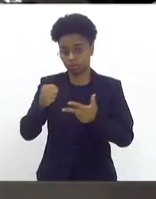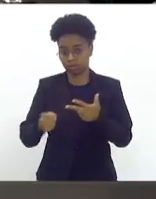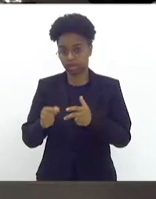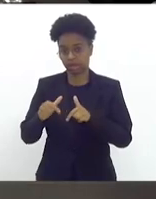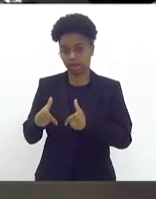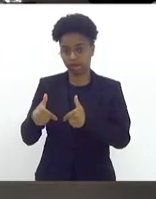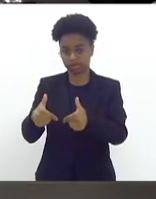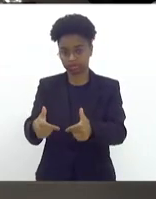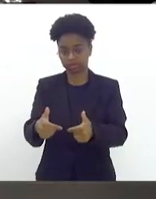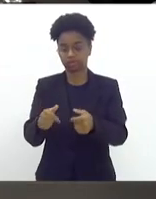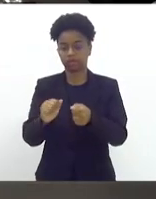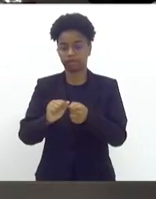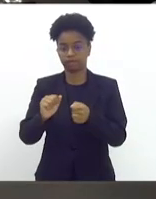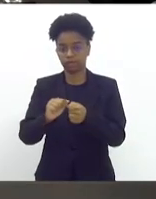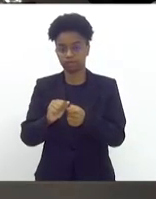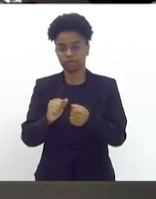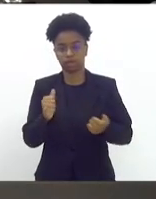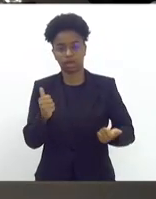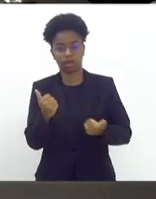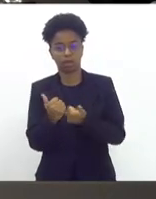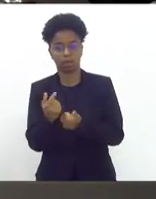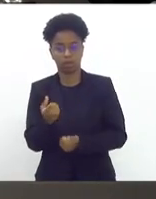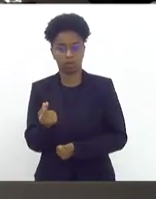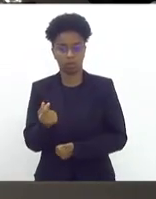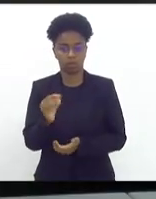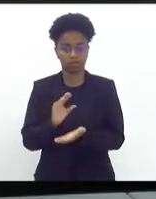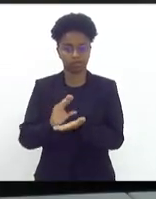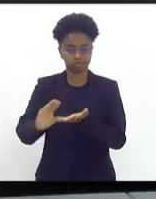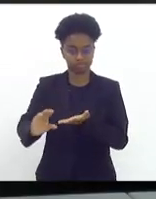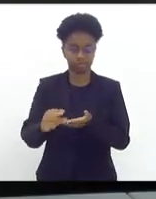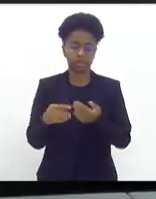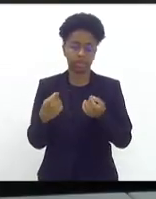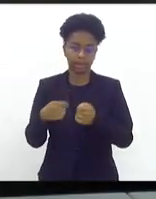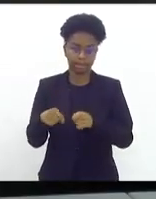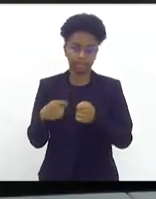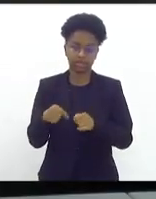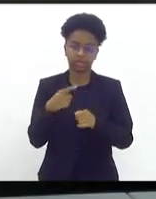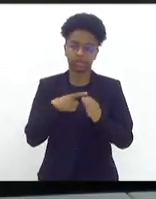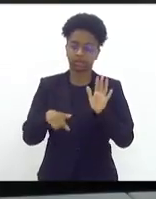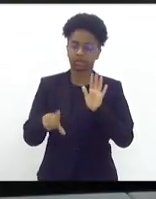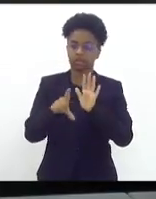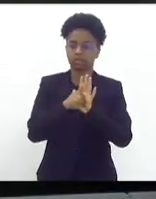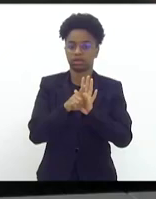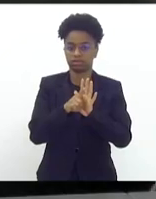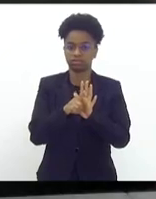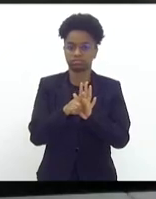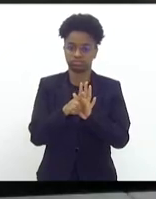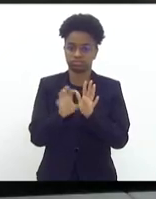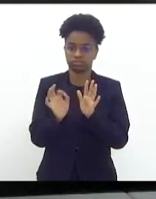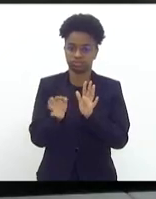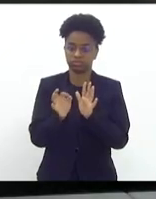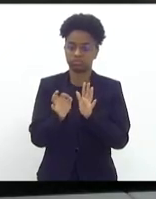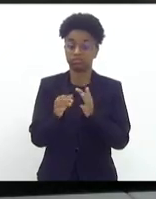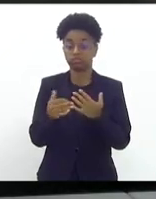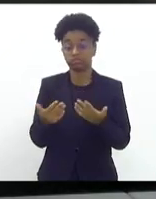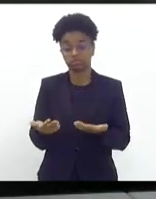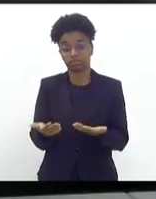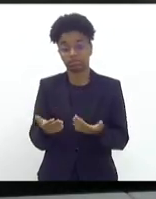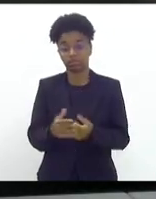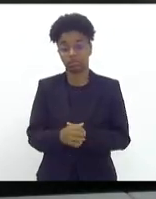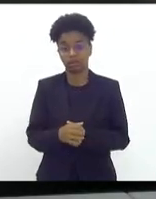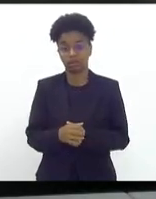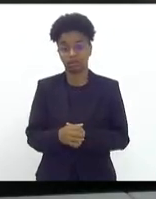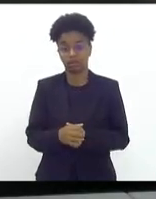fazer esse aporte financeiro, ele teria que se basear numa lei, não é? Que assim